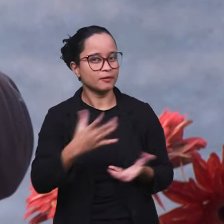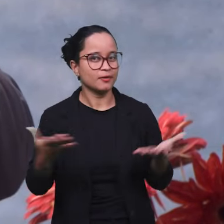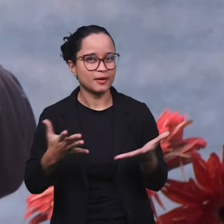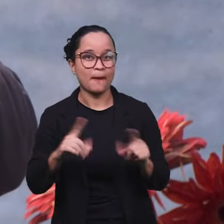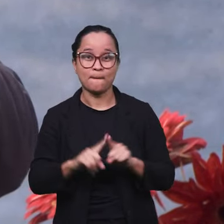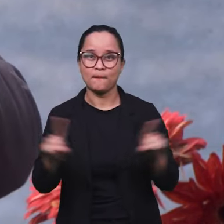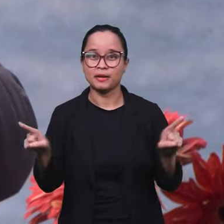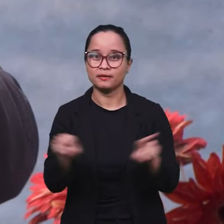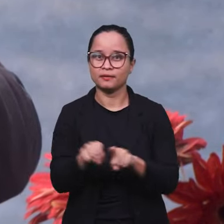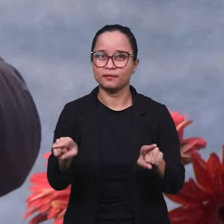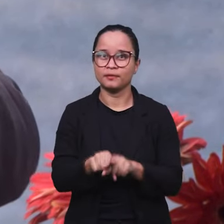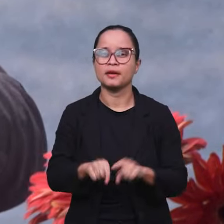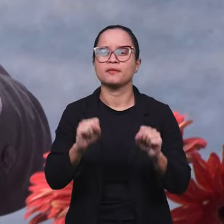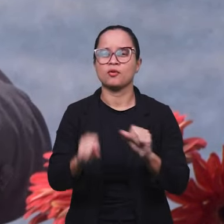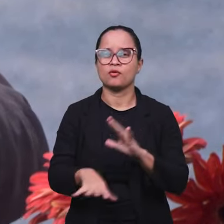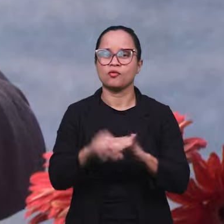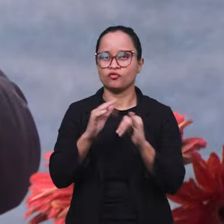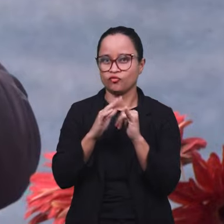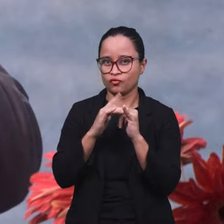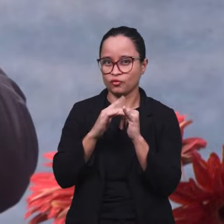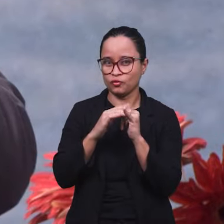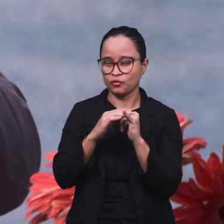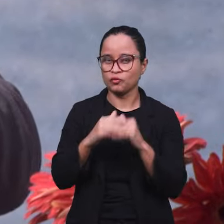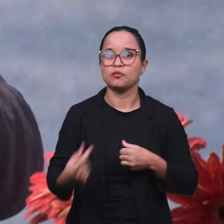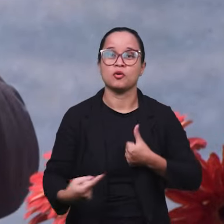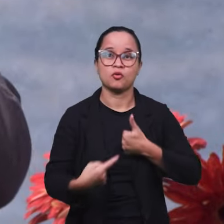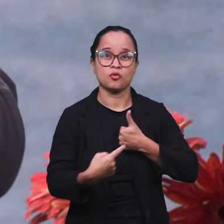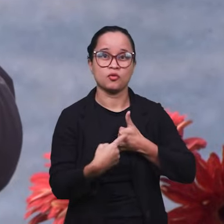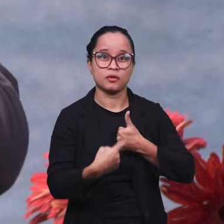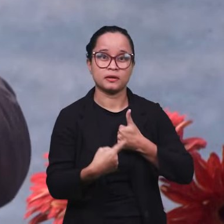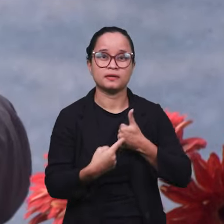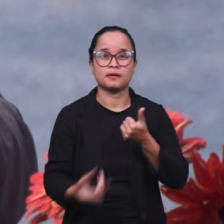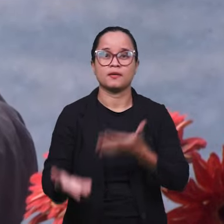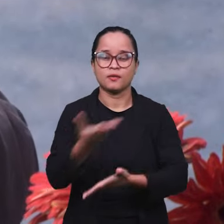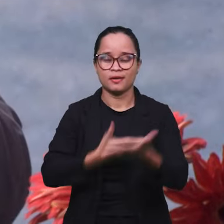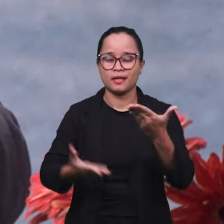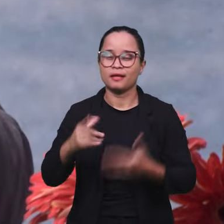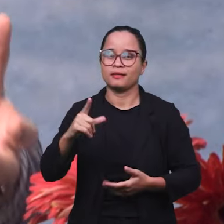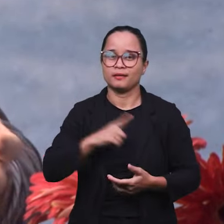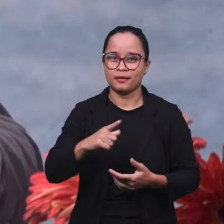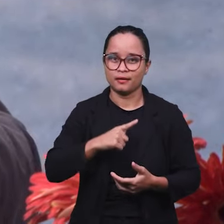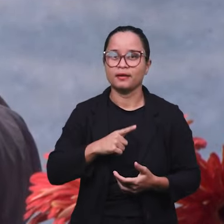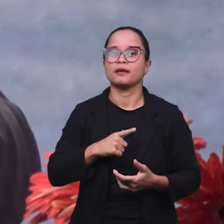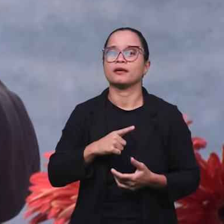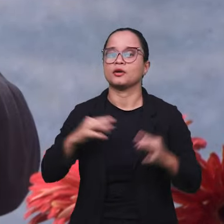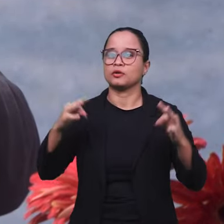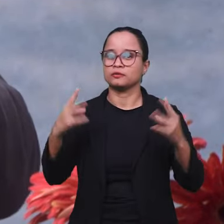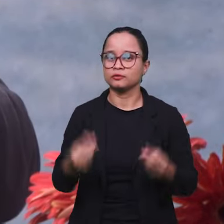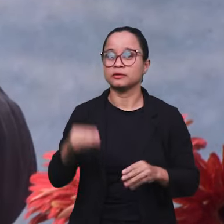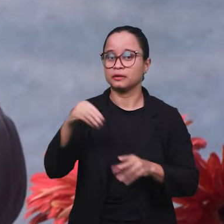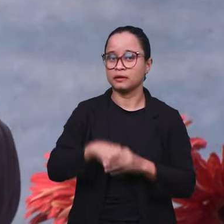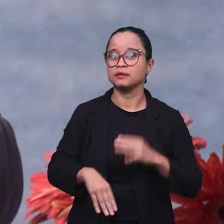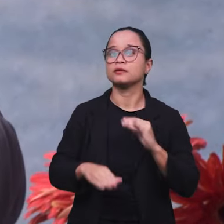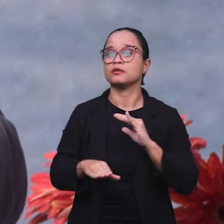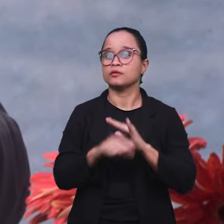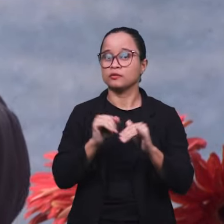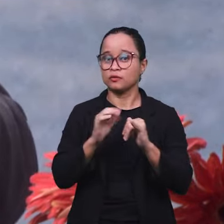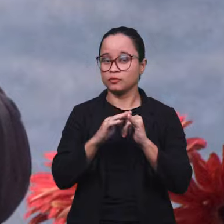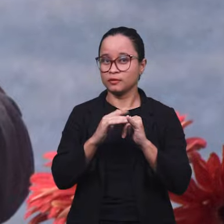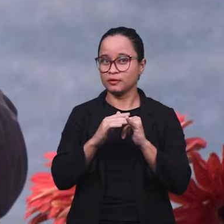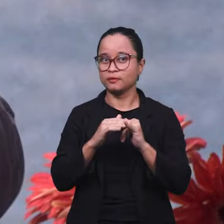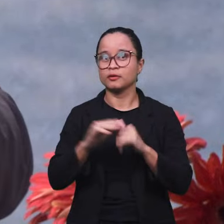está aí, mas também você pode ir lá entrar no YouTube, curtir, compartilhar. Você tem esse recurso no YouTube. É